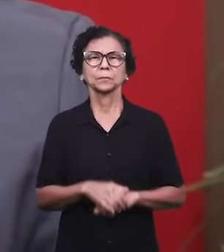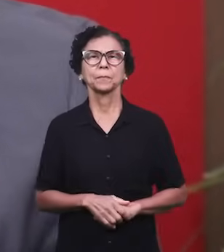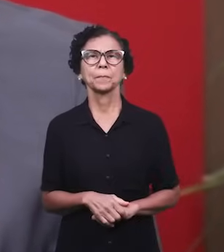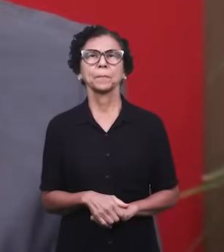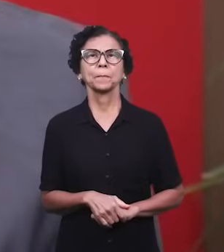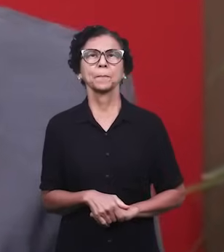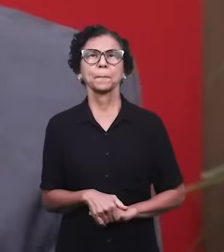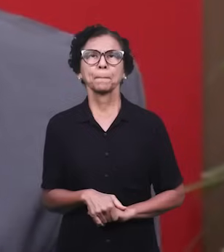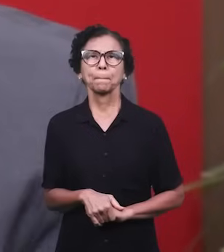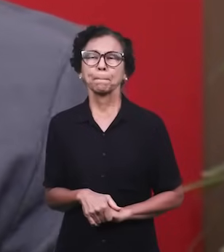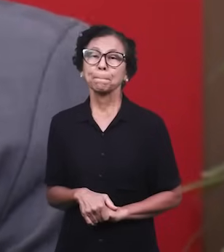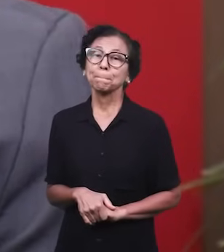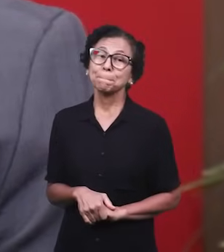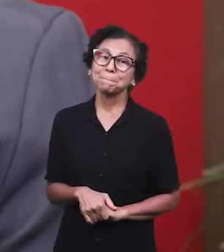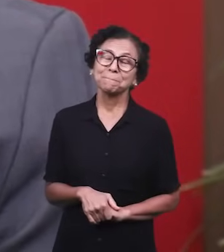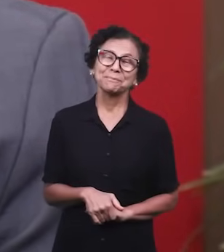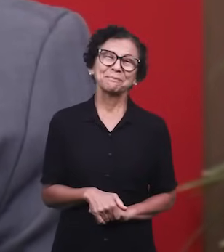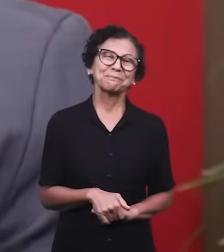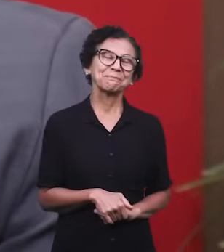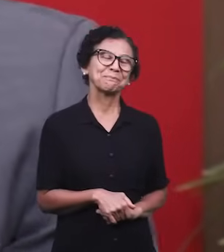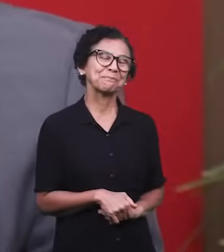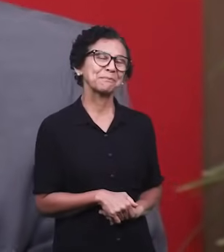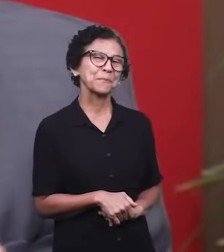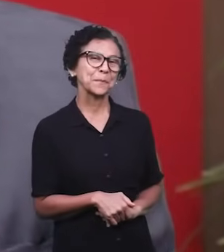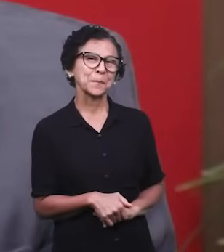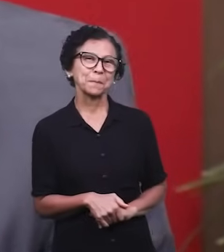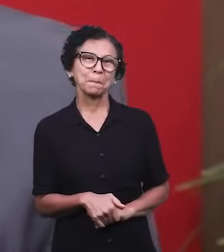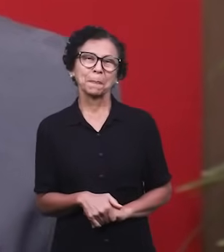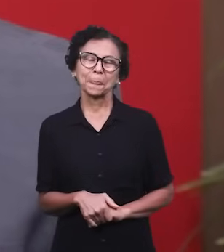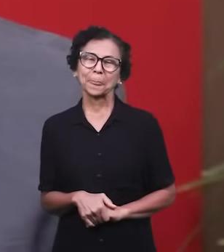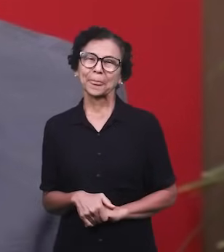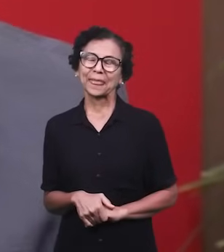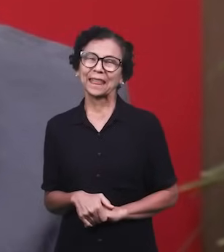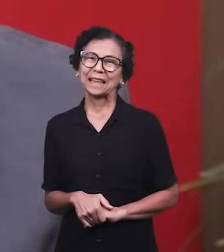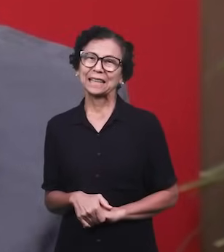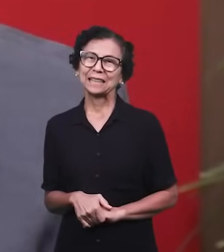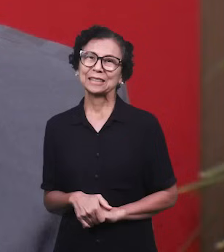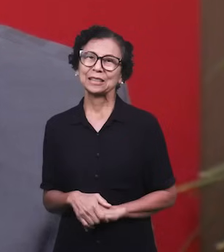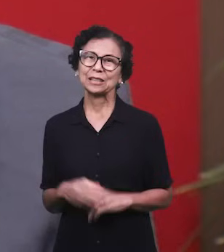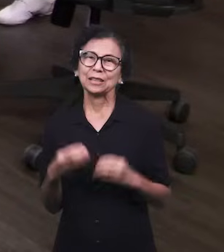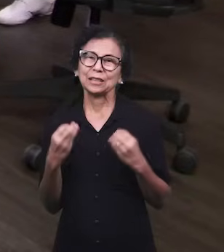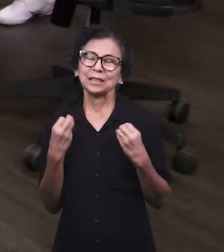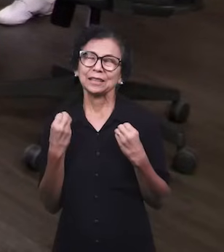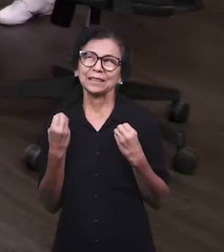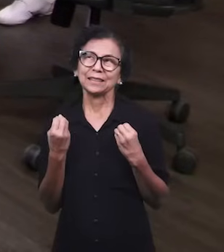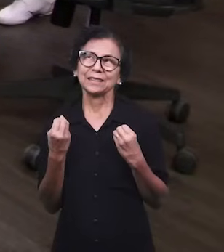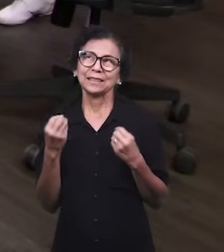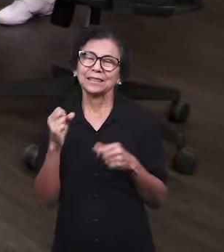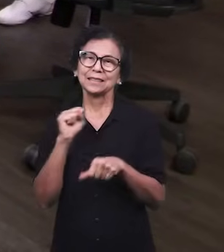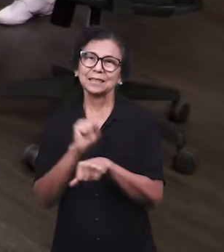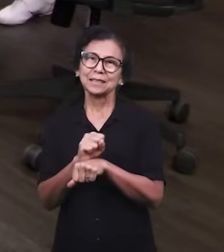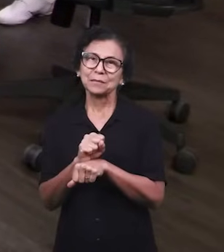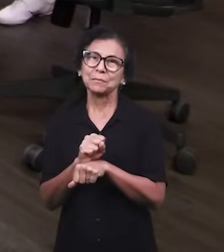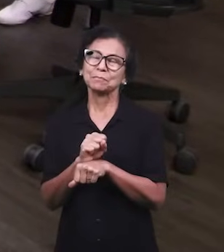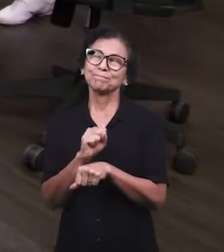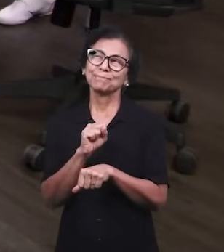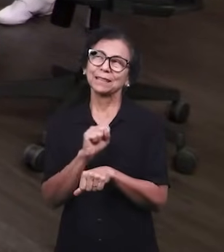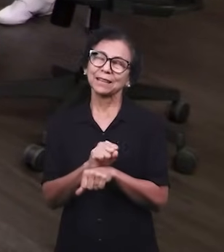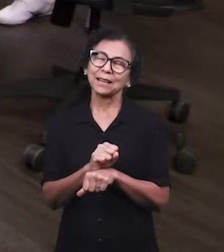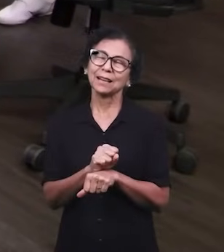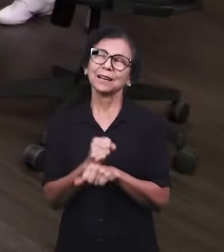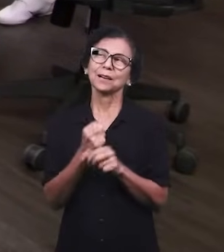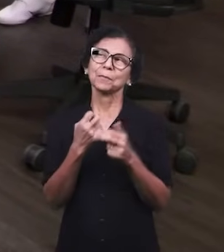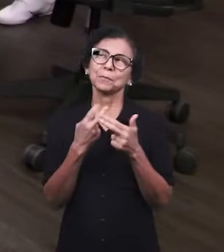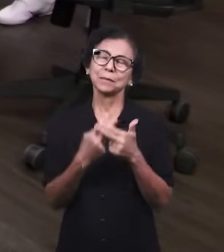como esperar, né, com paciência, a cura física da parte do Senhor? Muito bem. Na verdade,